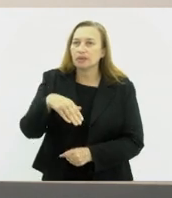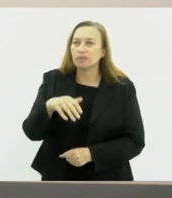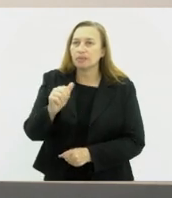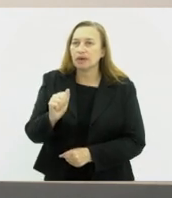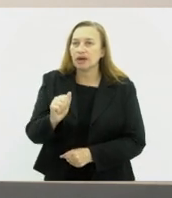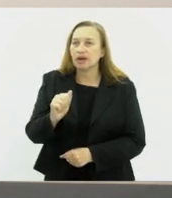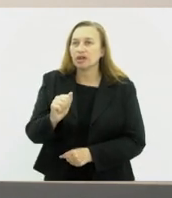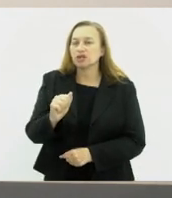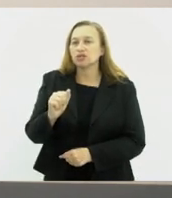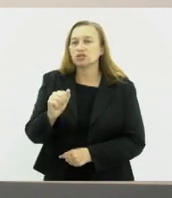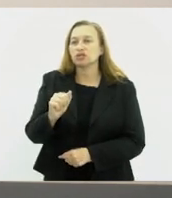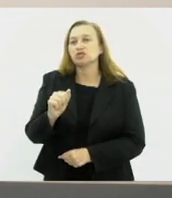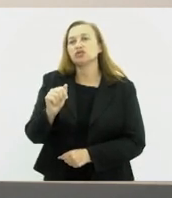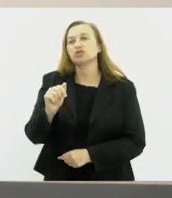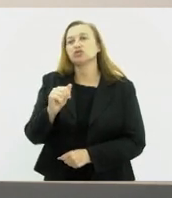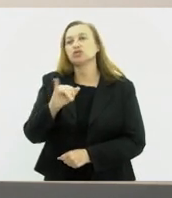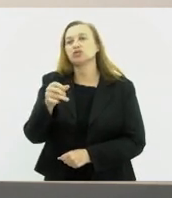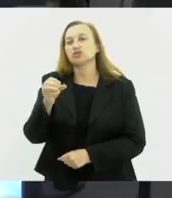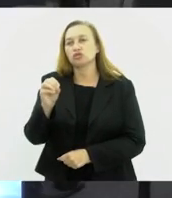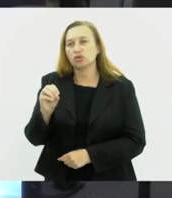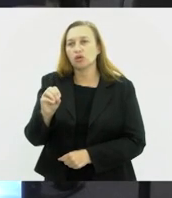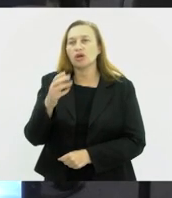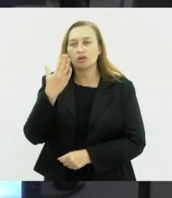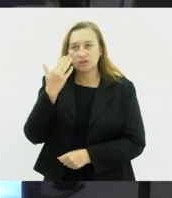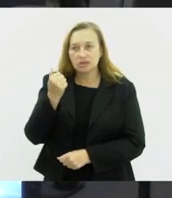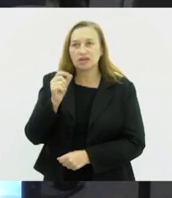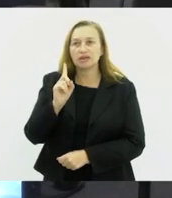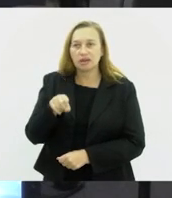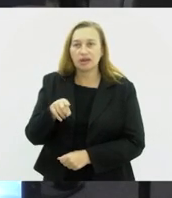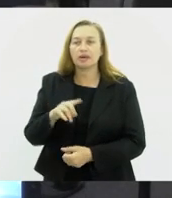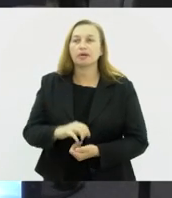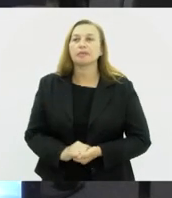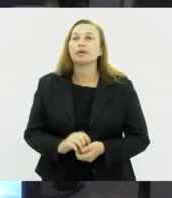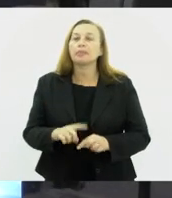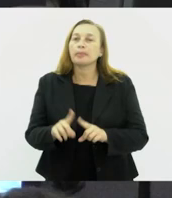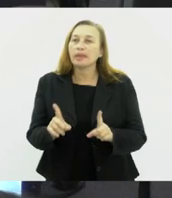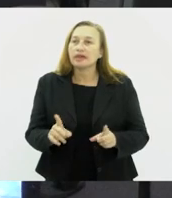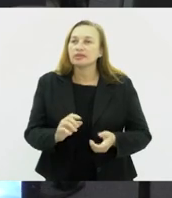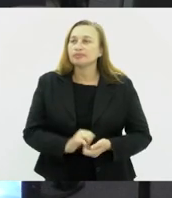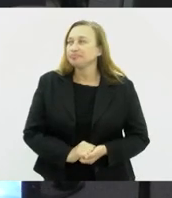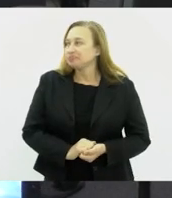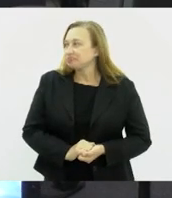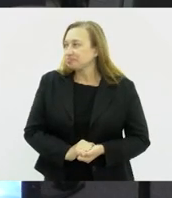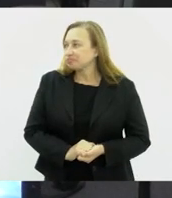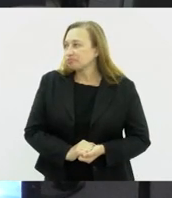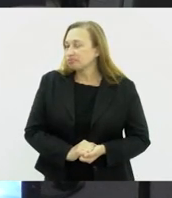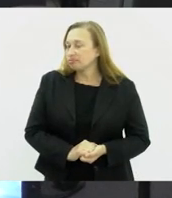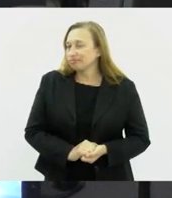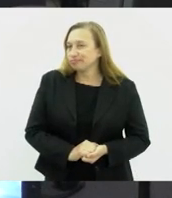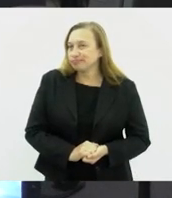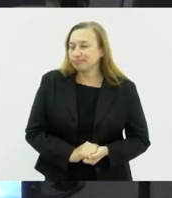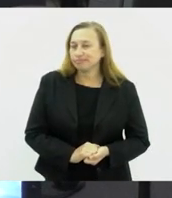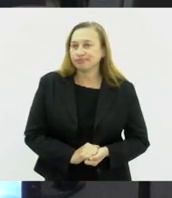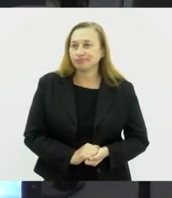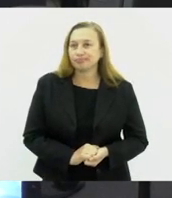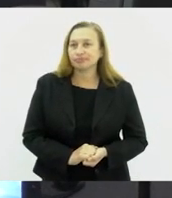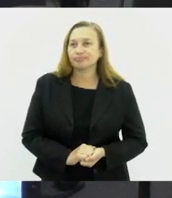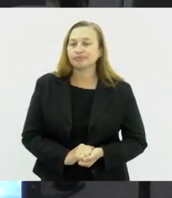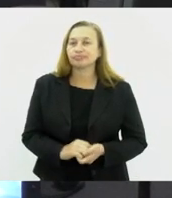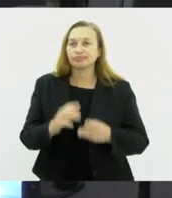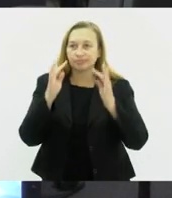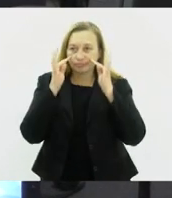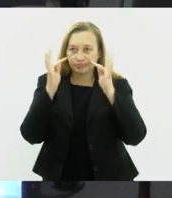concluir Tudo bem eu sei eu sei que é assim o procedimento mas de qualquer maneira a o o